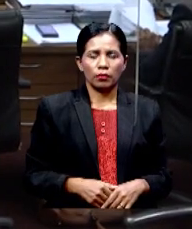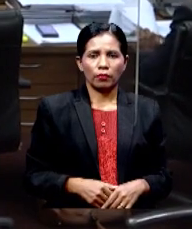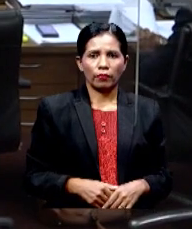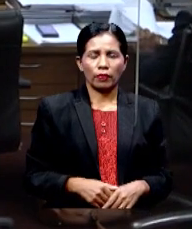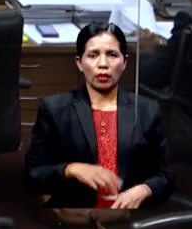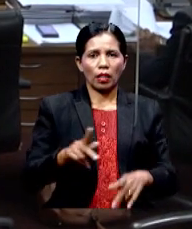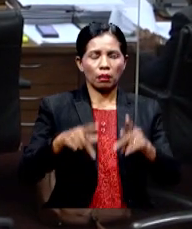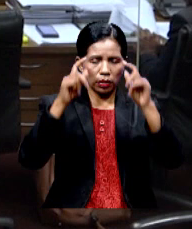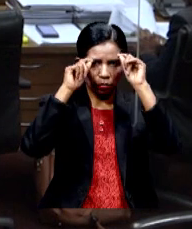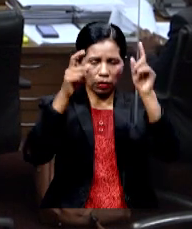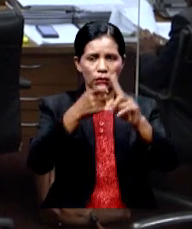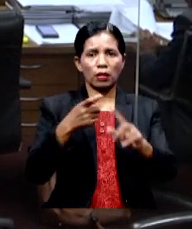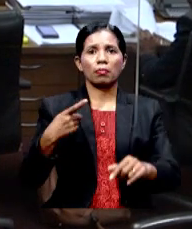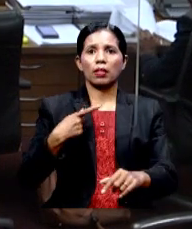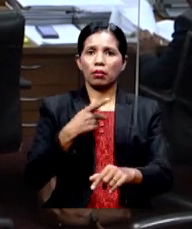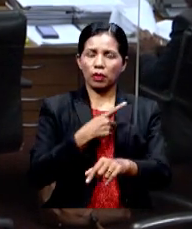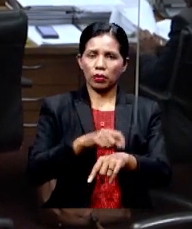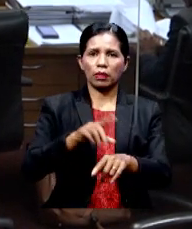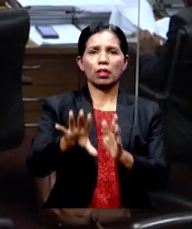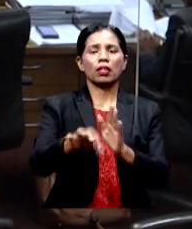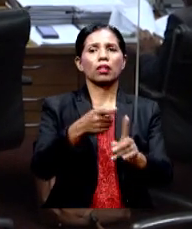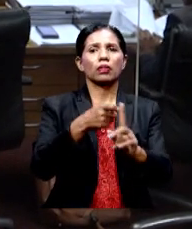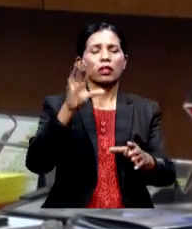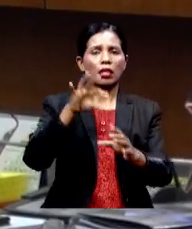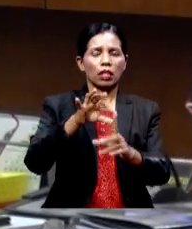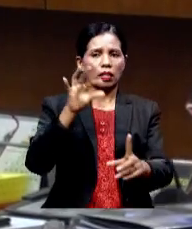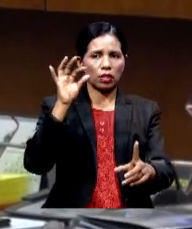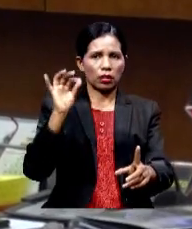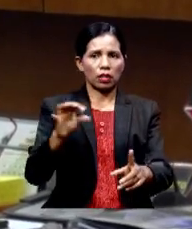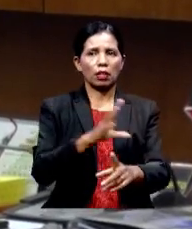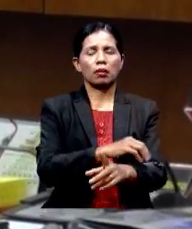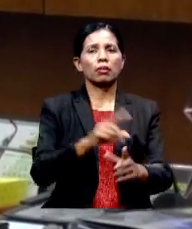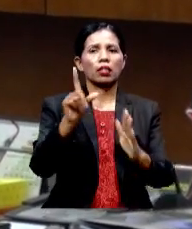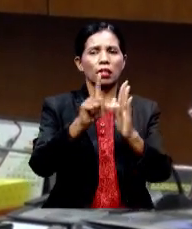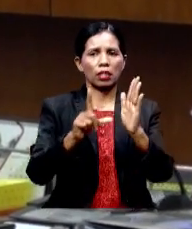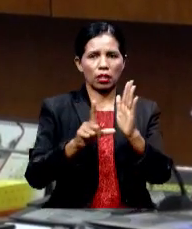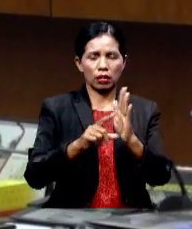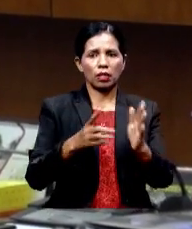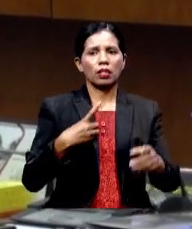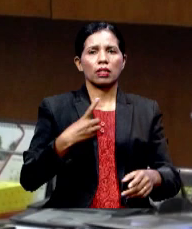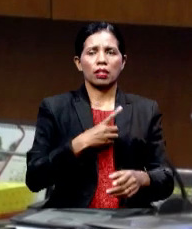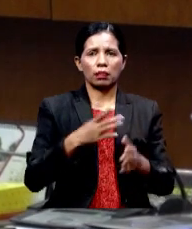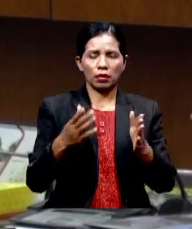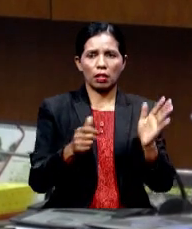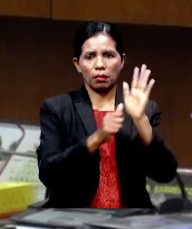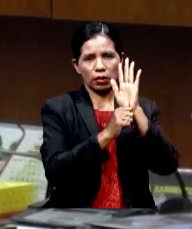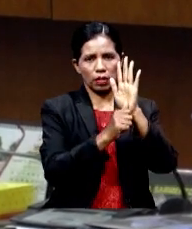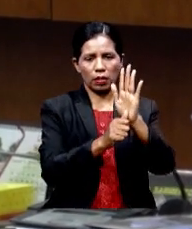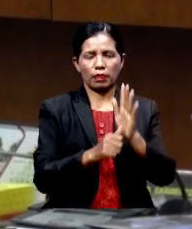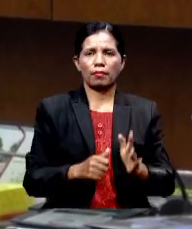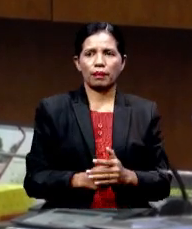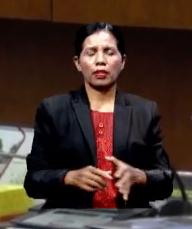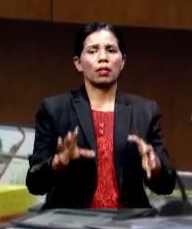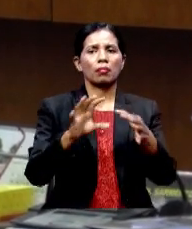Timoroang na lima ne Parlamento Nasional Hili Liusilisan Secreta ba lista única ne be deputado sira apresentam.